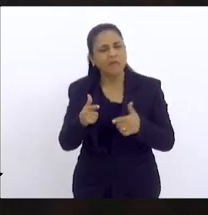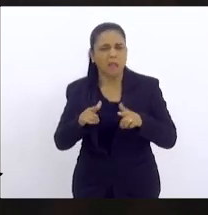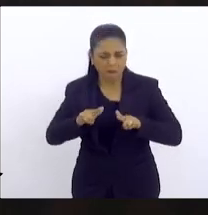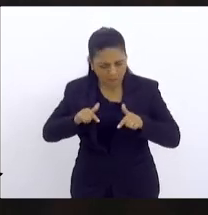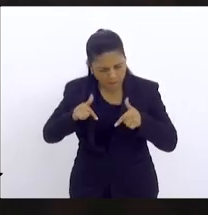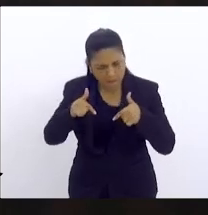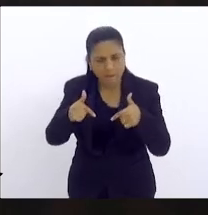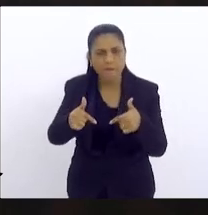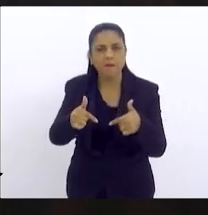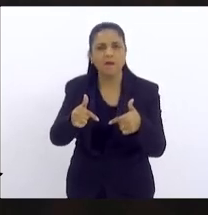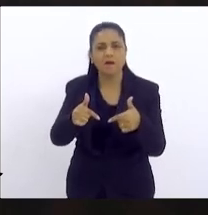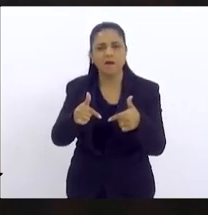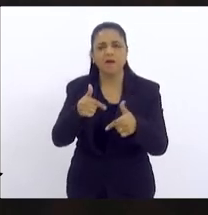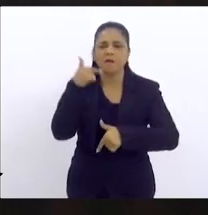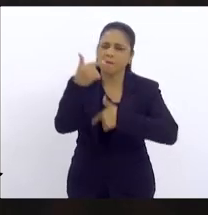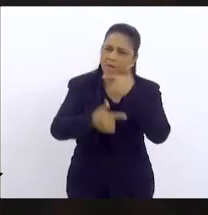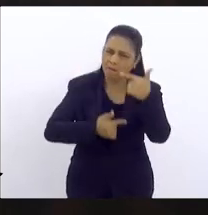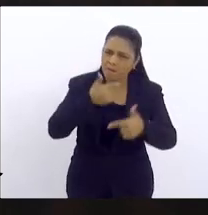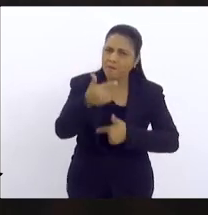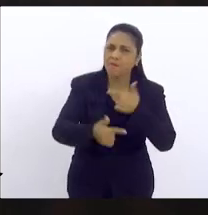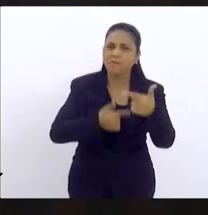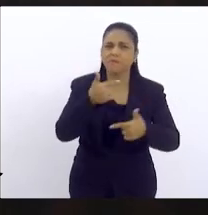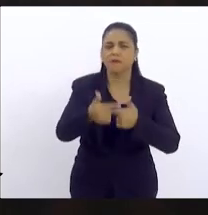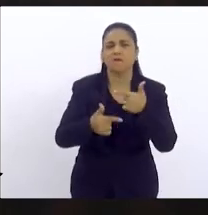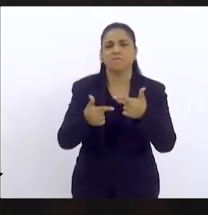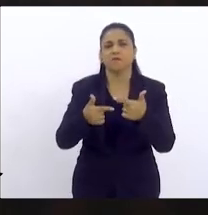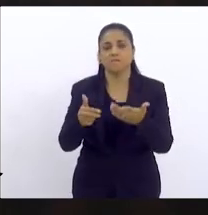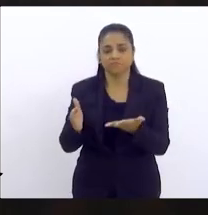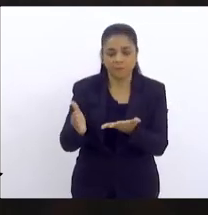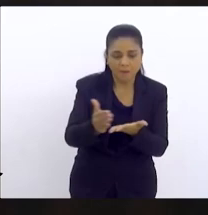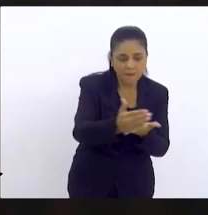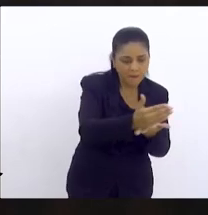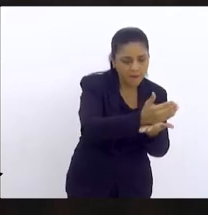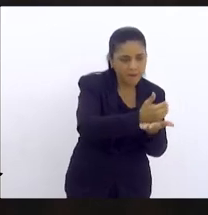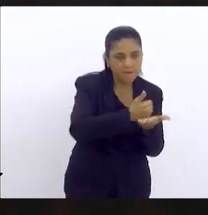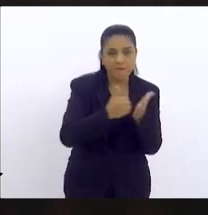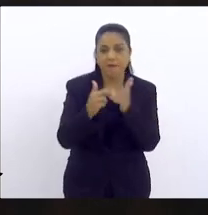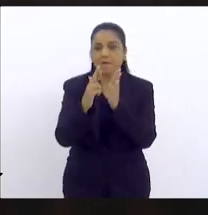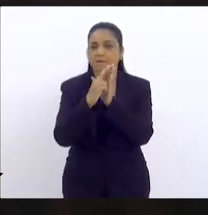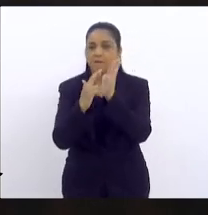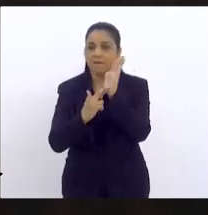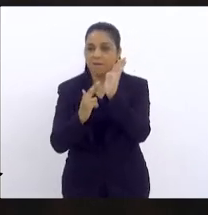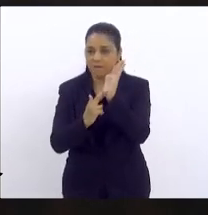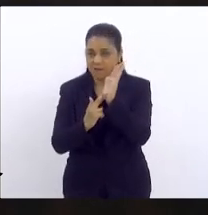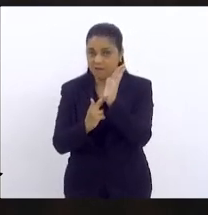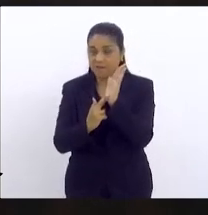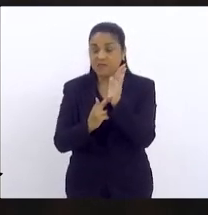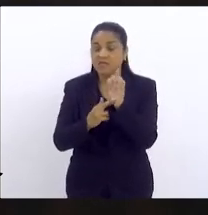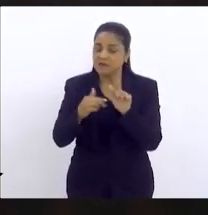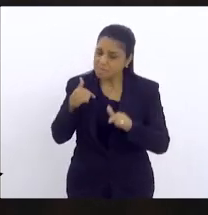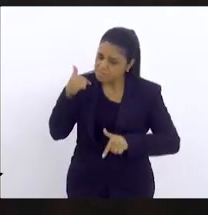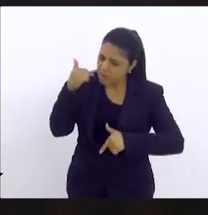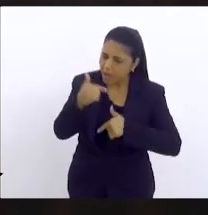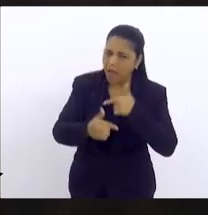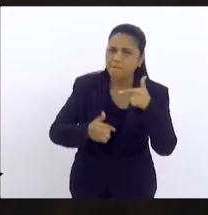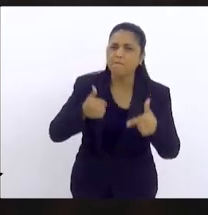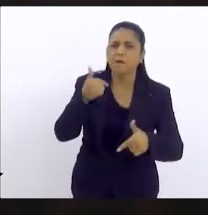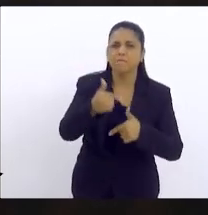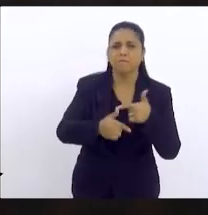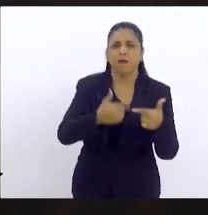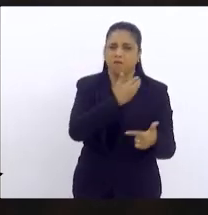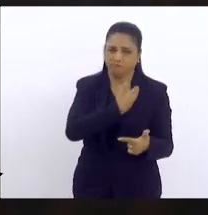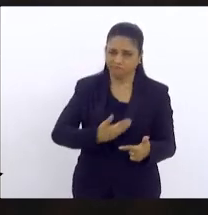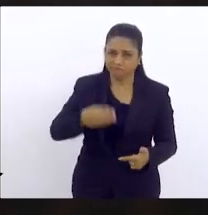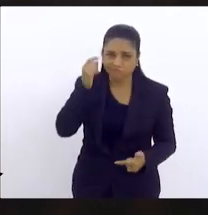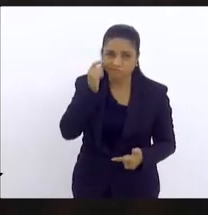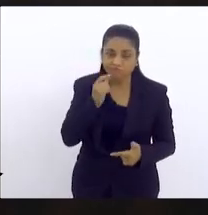com todas as restrições que o regime de recuperação fiscal Traz ele tem que se empenhado muito para entregar para as duas